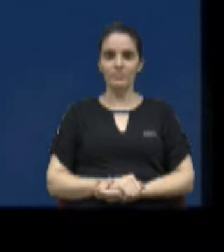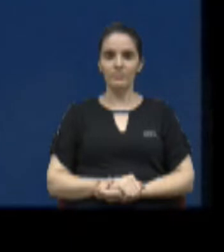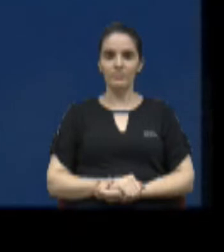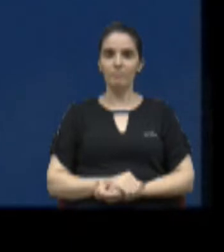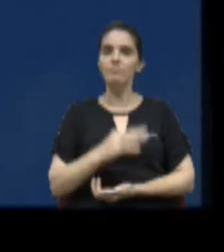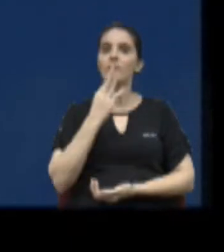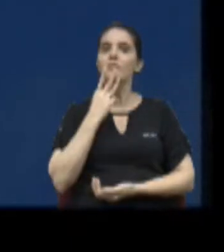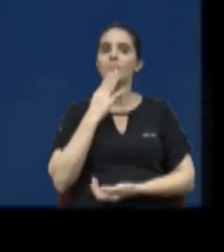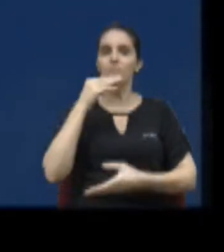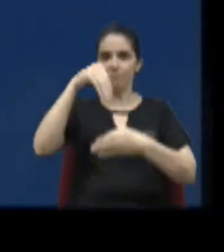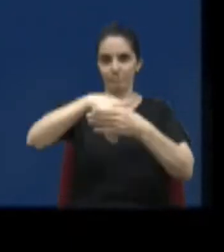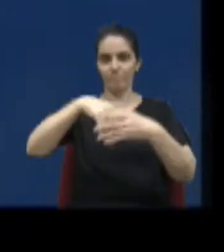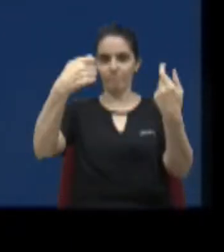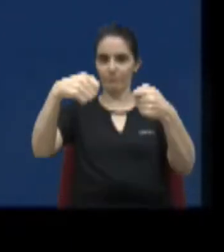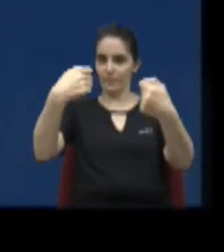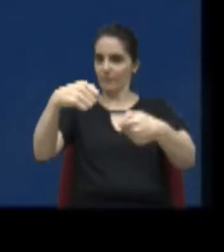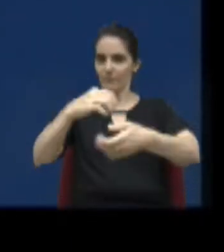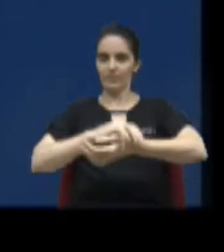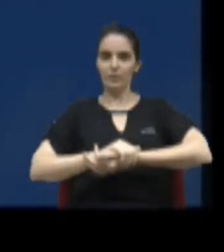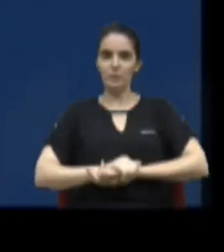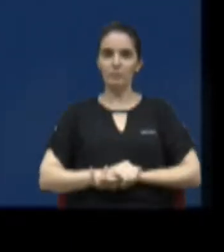Vaguinho.